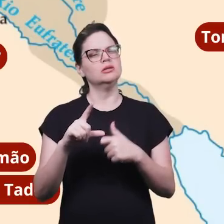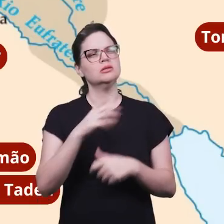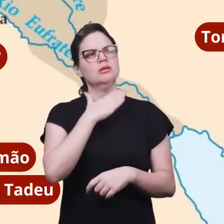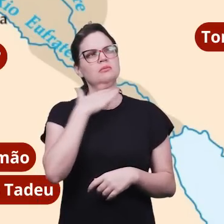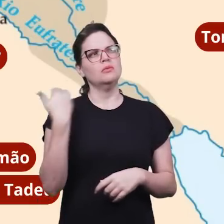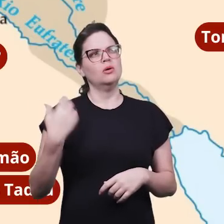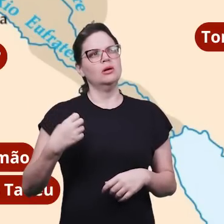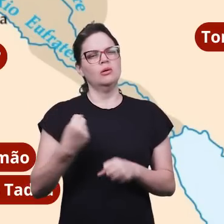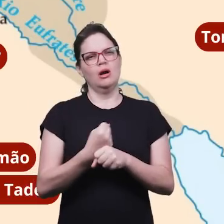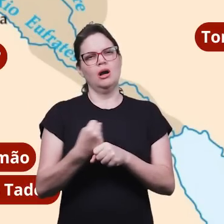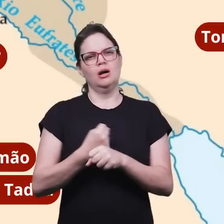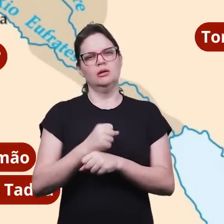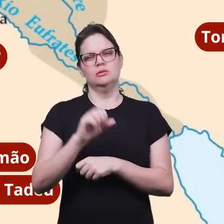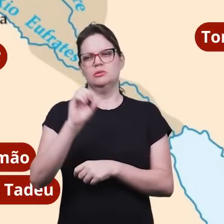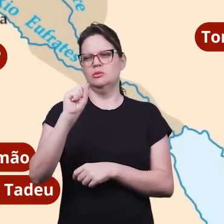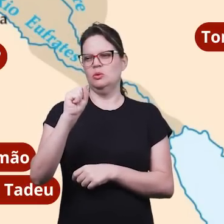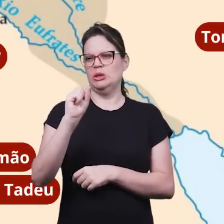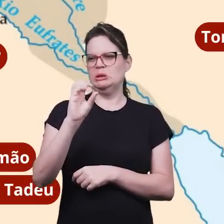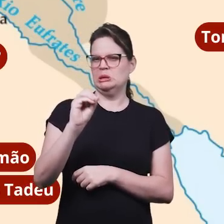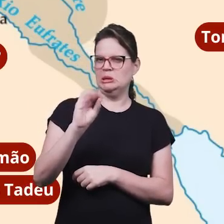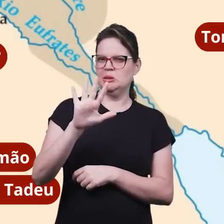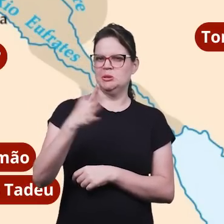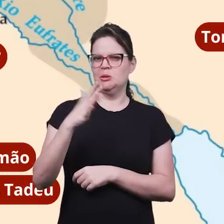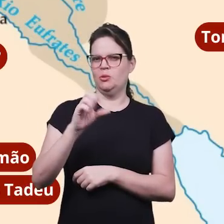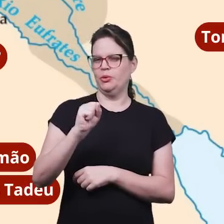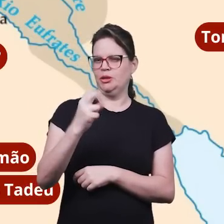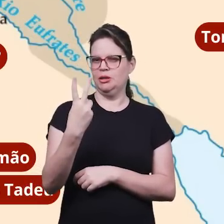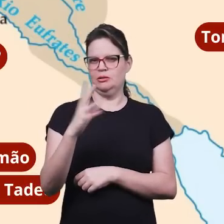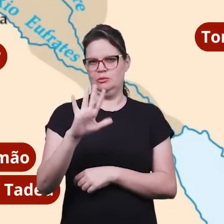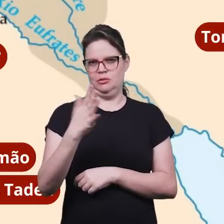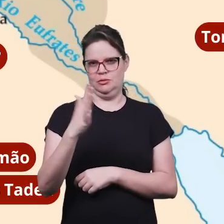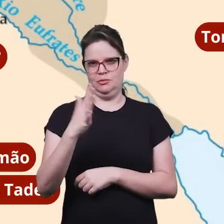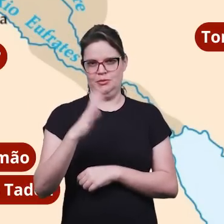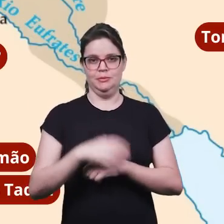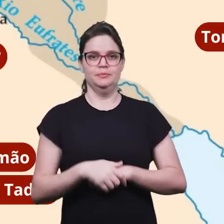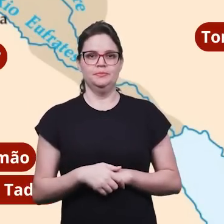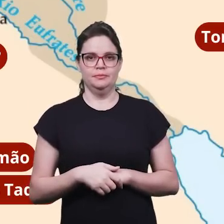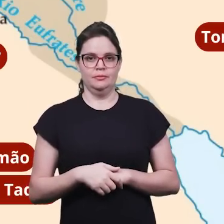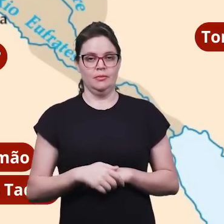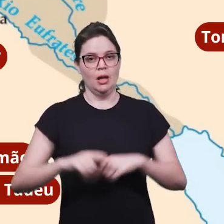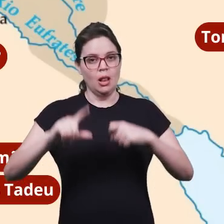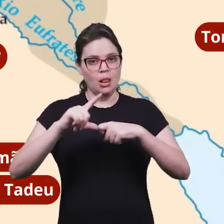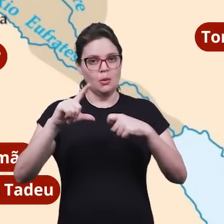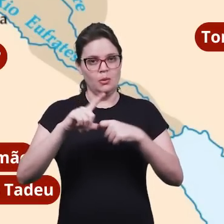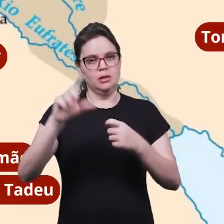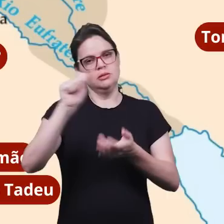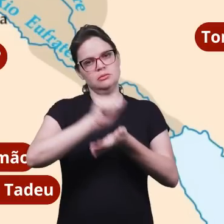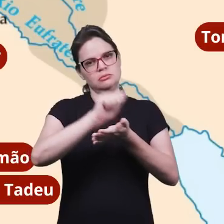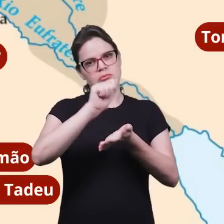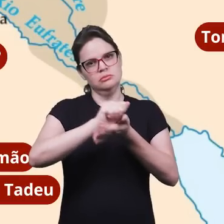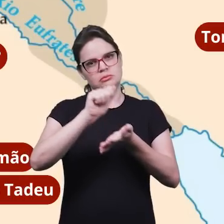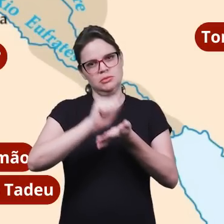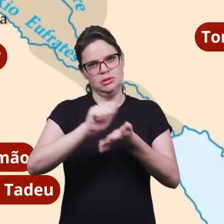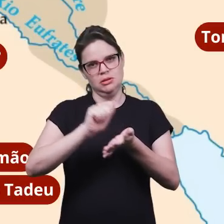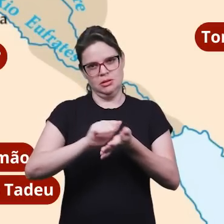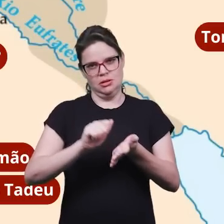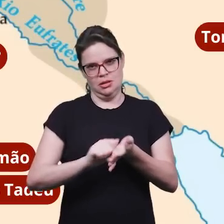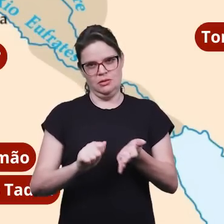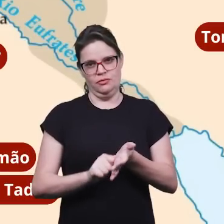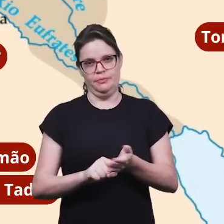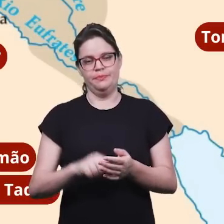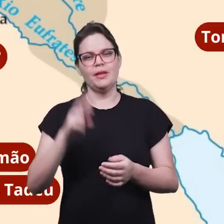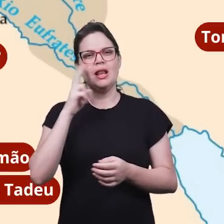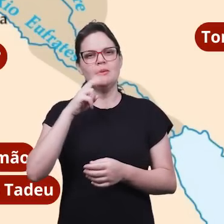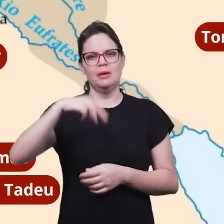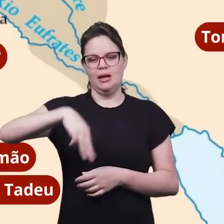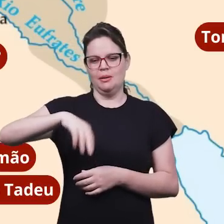80, 82, na região da Grécia ali também. Ele escreveu o Ato dos Apóstolos. Só lembrando que esse Matias